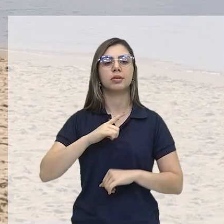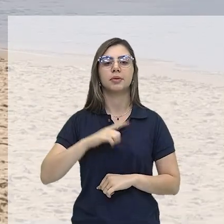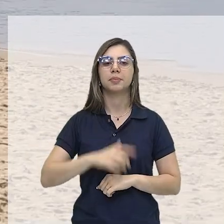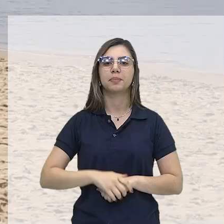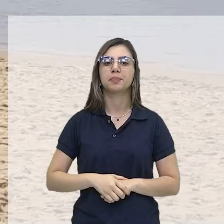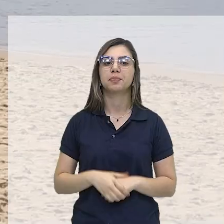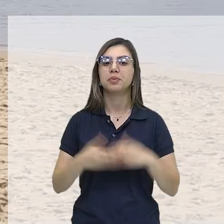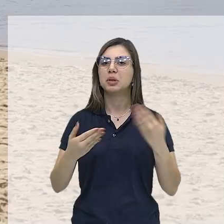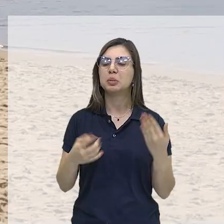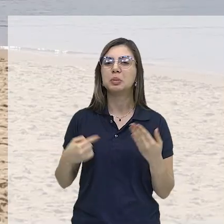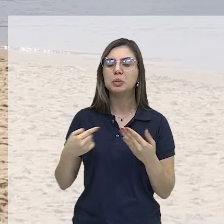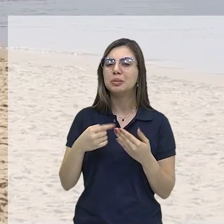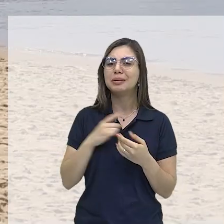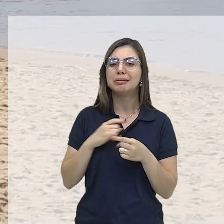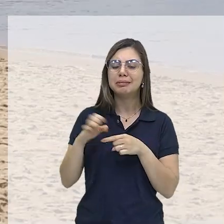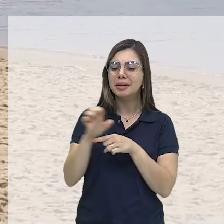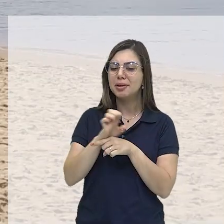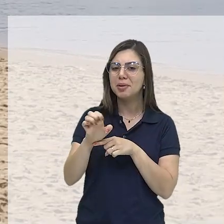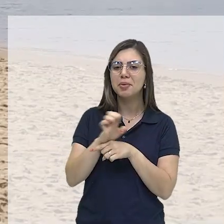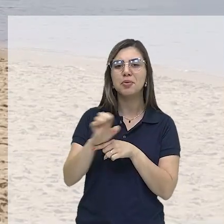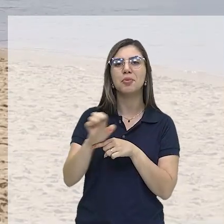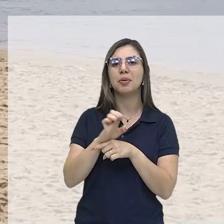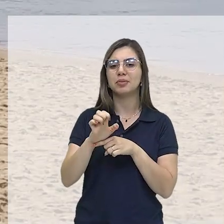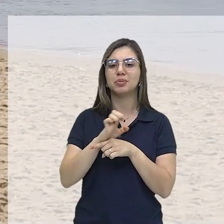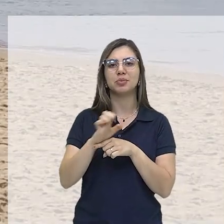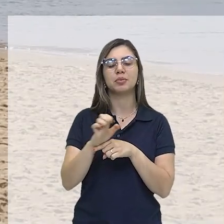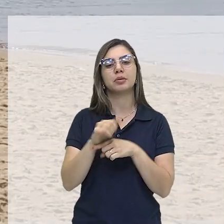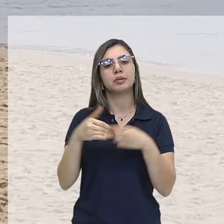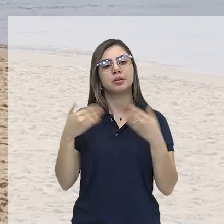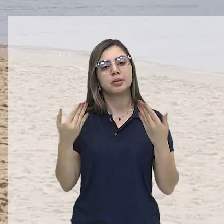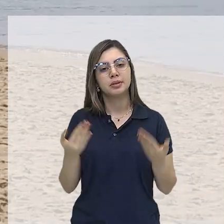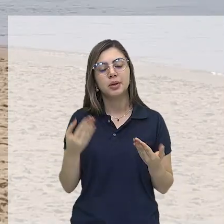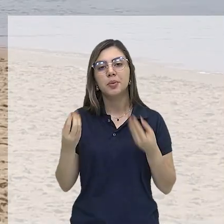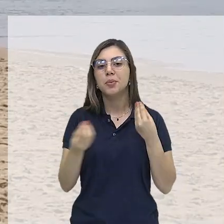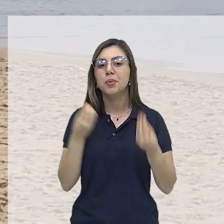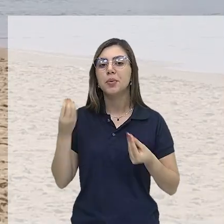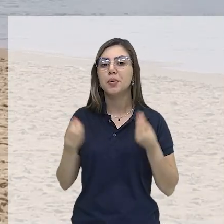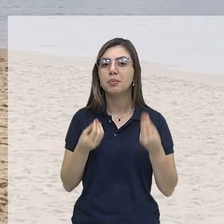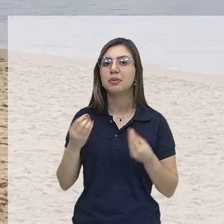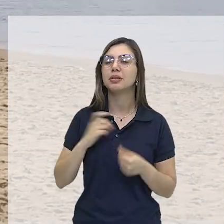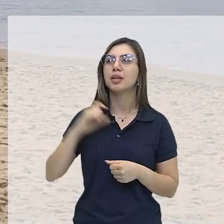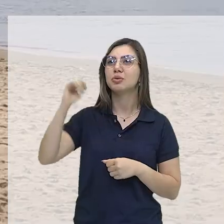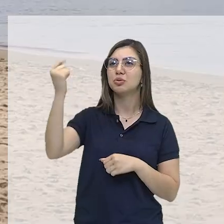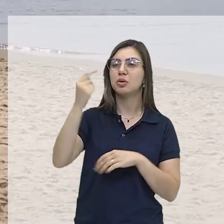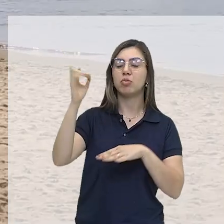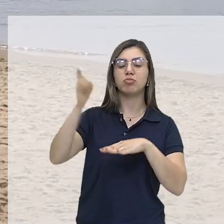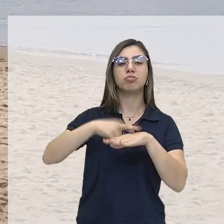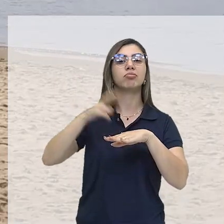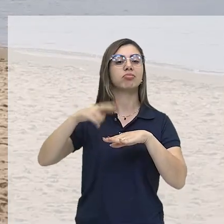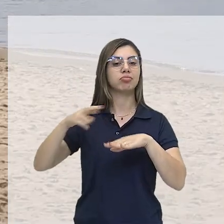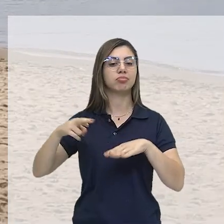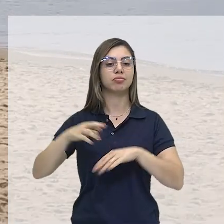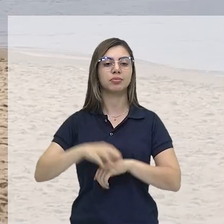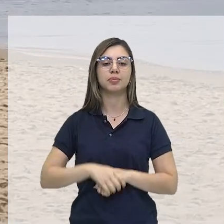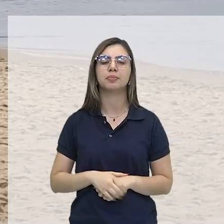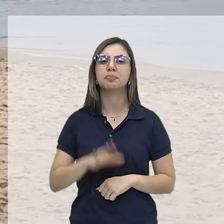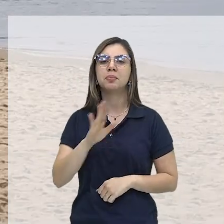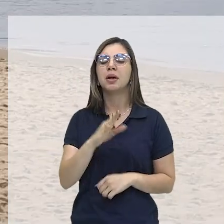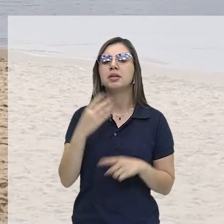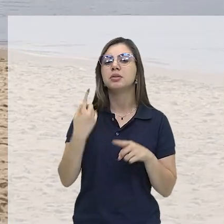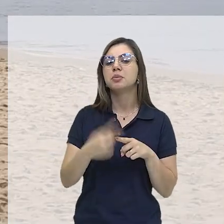abundantes. Estamos bem pertinho da linha do Equador. Por isso, temos a incidência direta dos